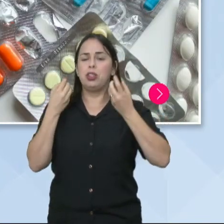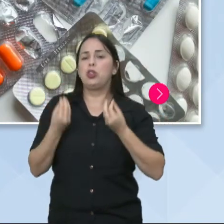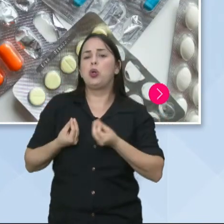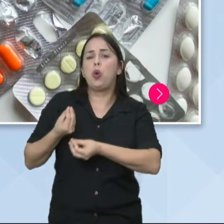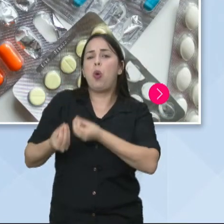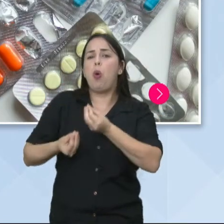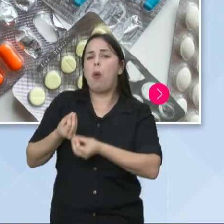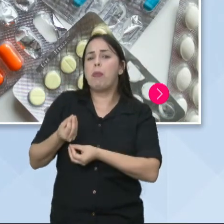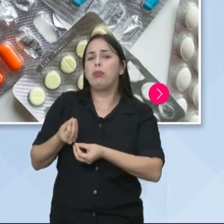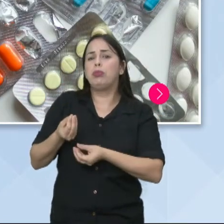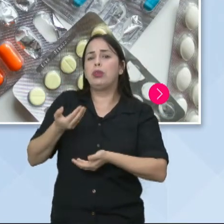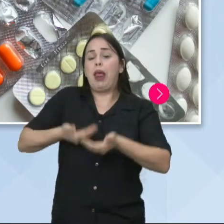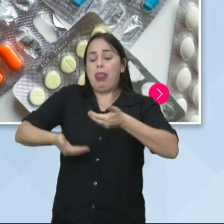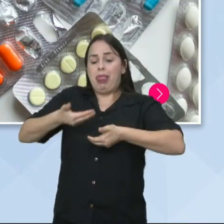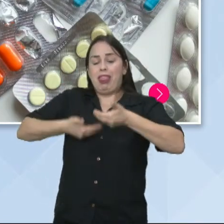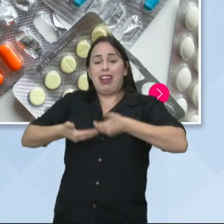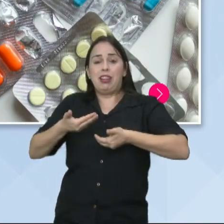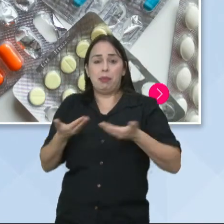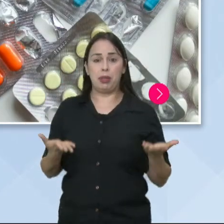do tratamento.